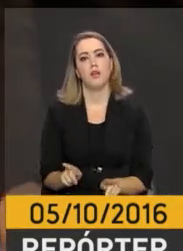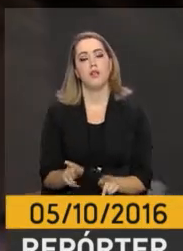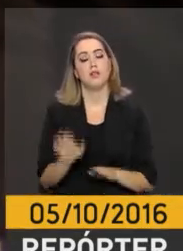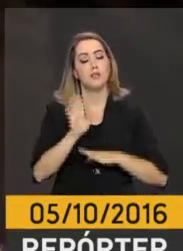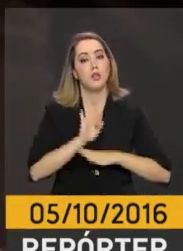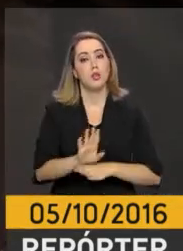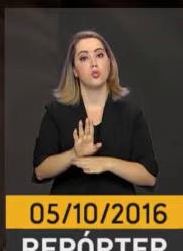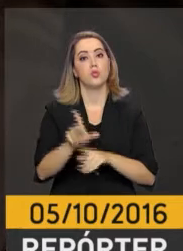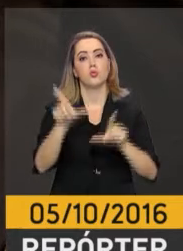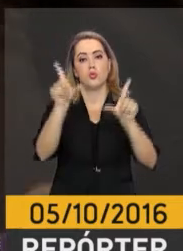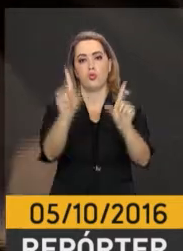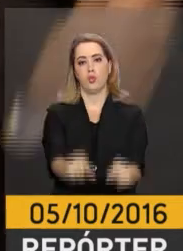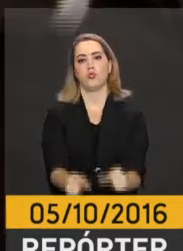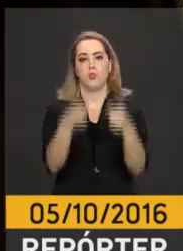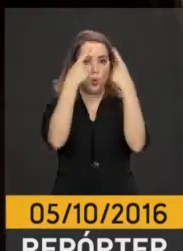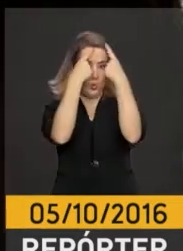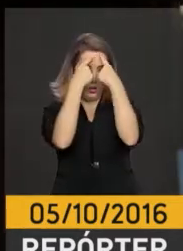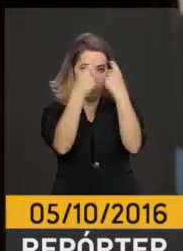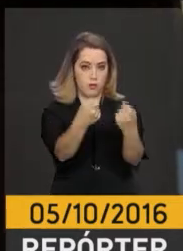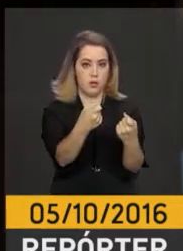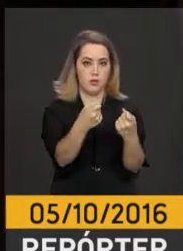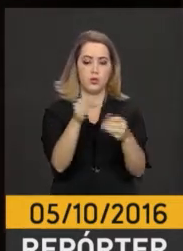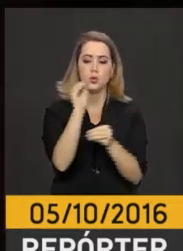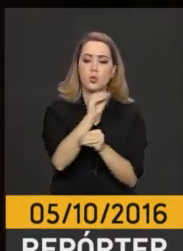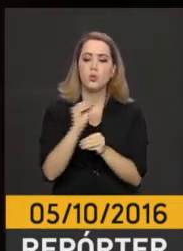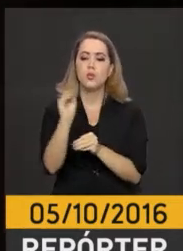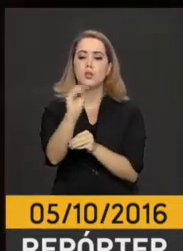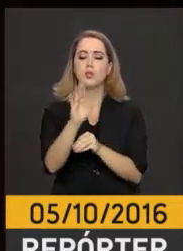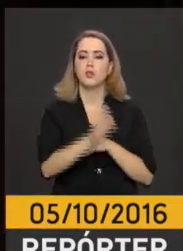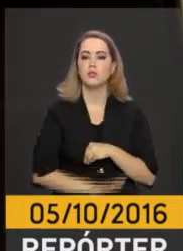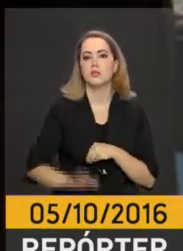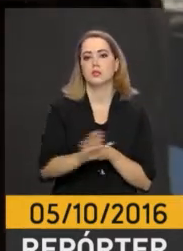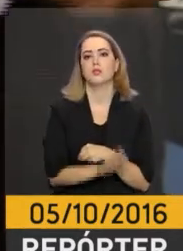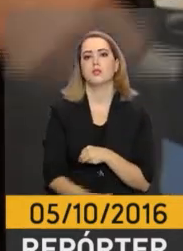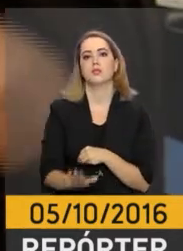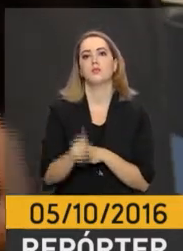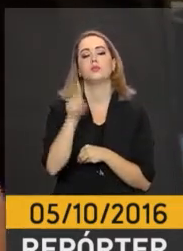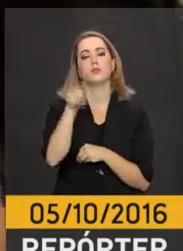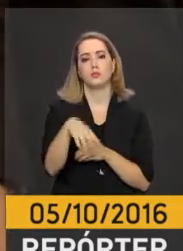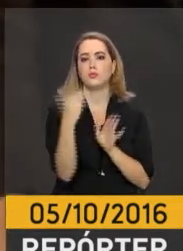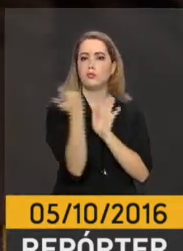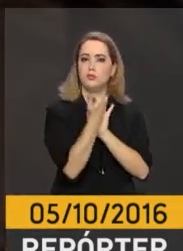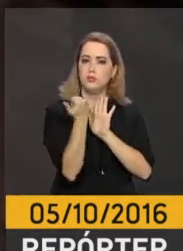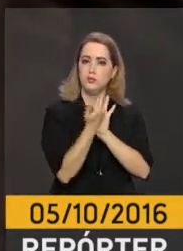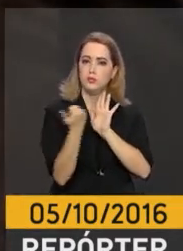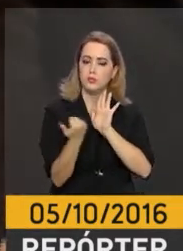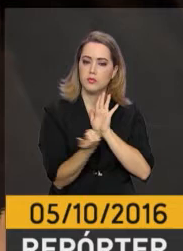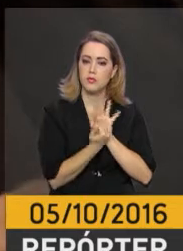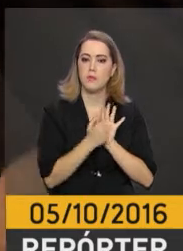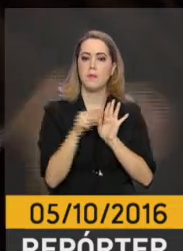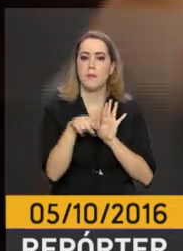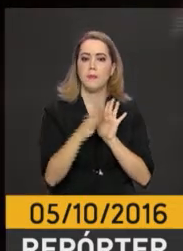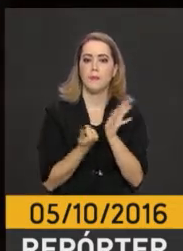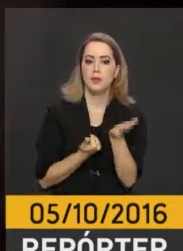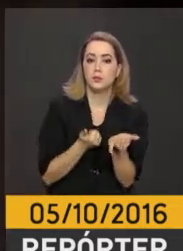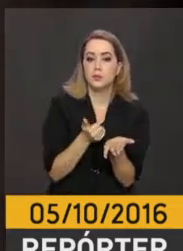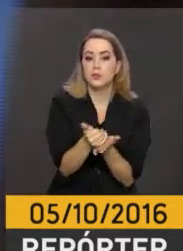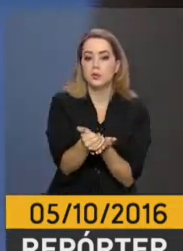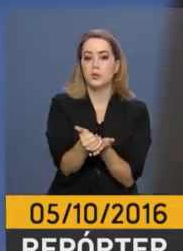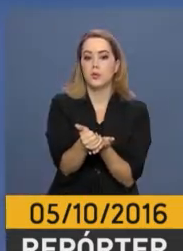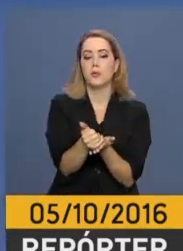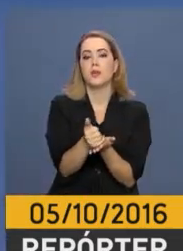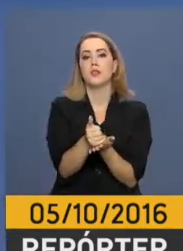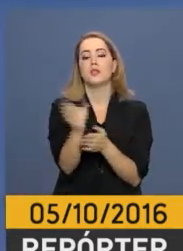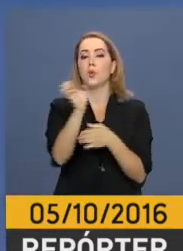também os cuidados na primeira infância então são programa um programa que vai ser estabelecido com estados e